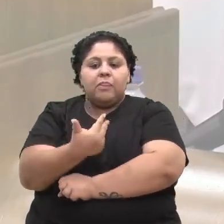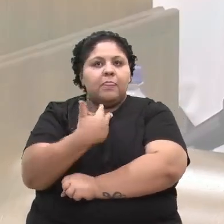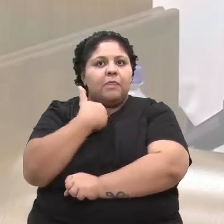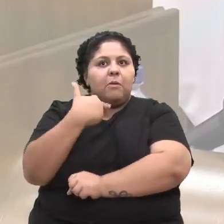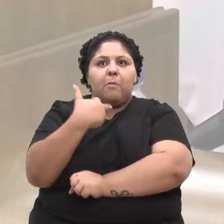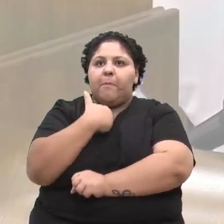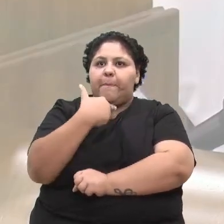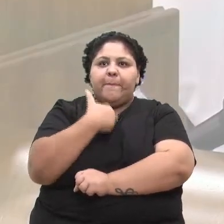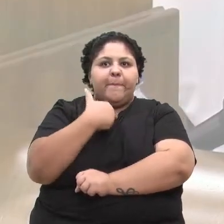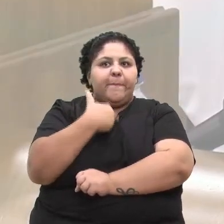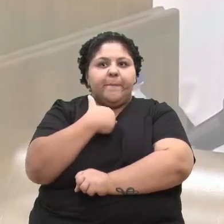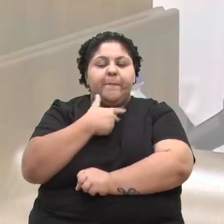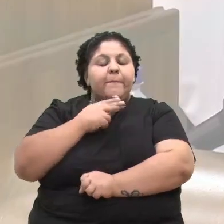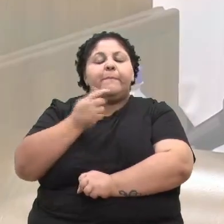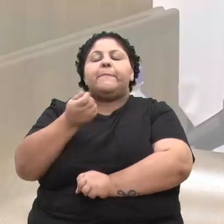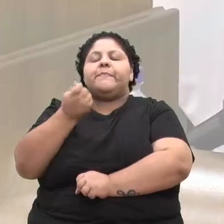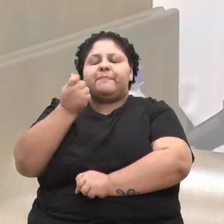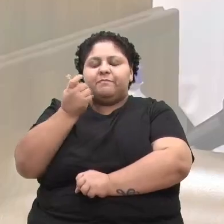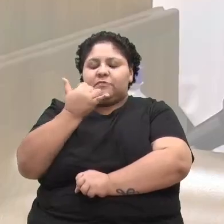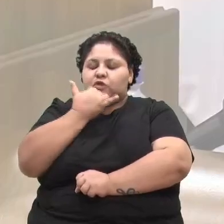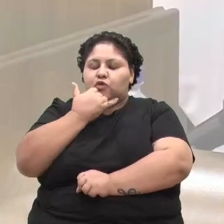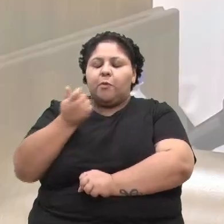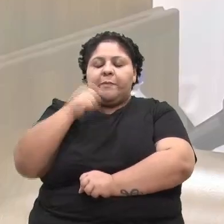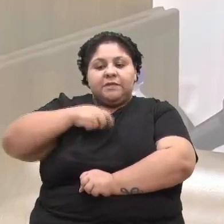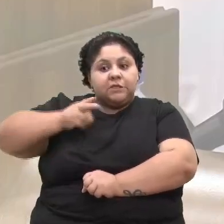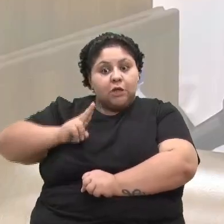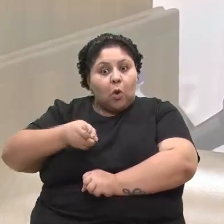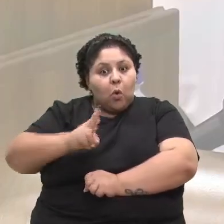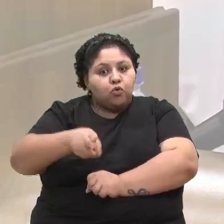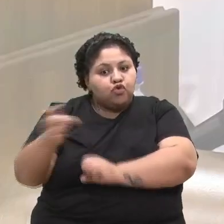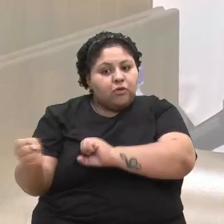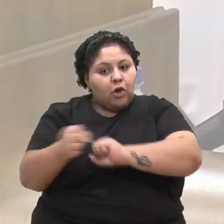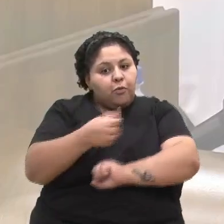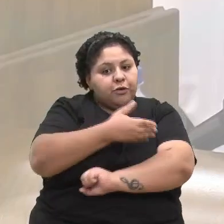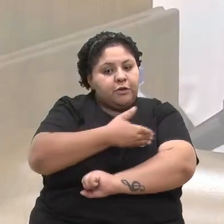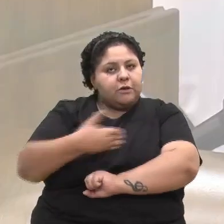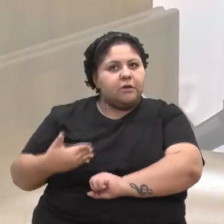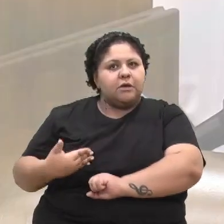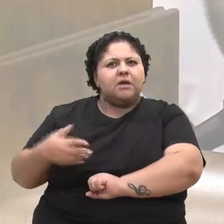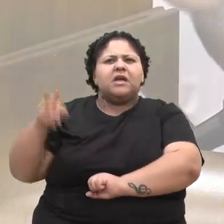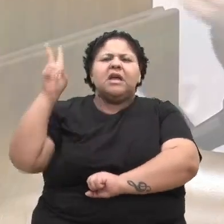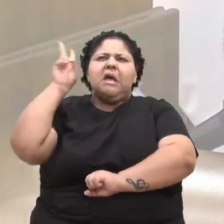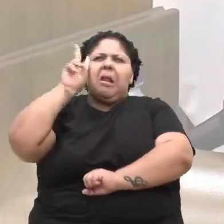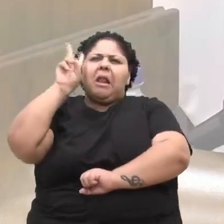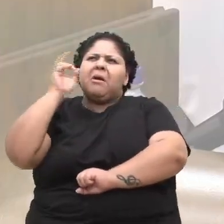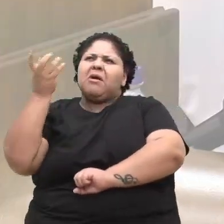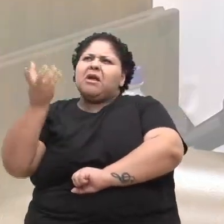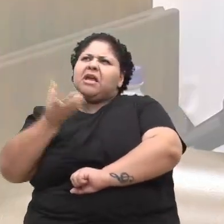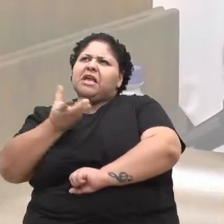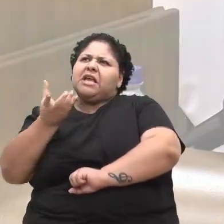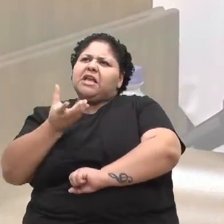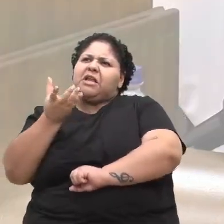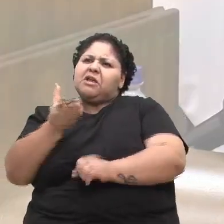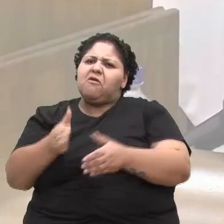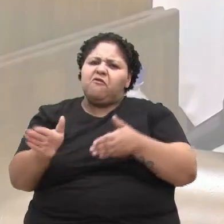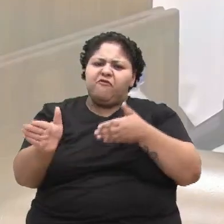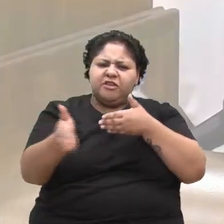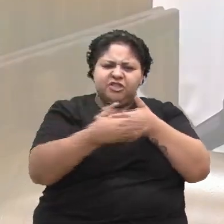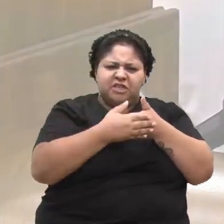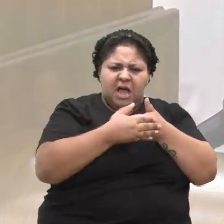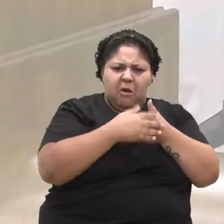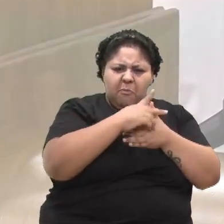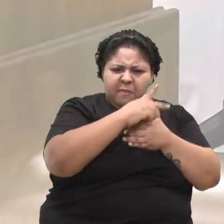poder público. Eu lembro que o DCC criticavam que tinha que fechar porque o DCC só dava prejuízo. Está aí,